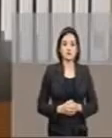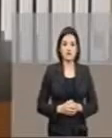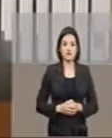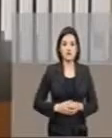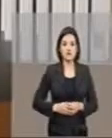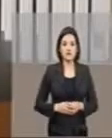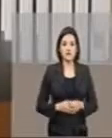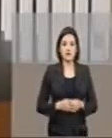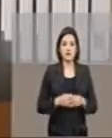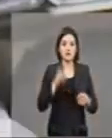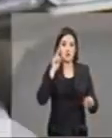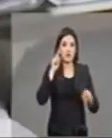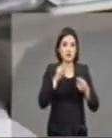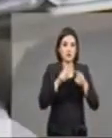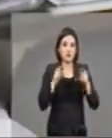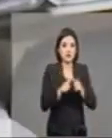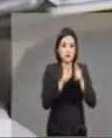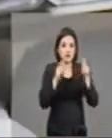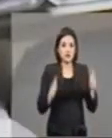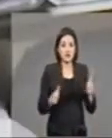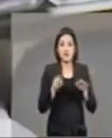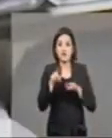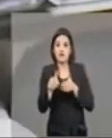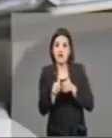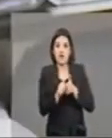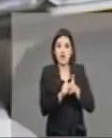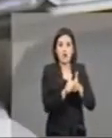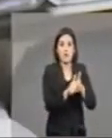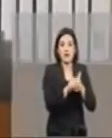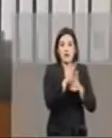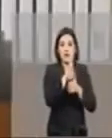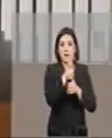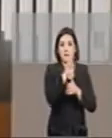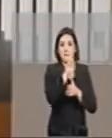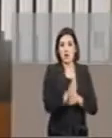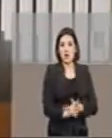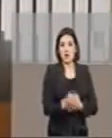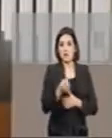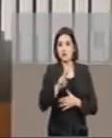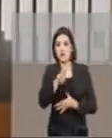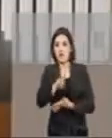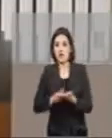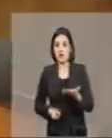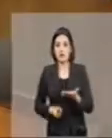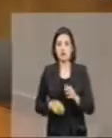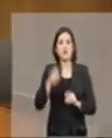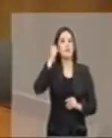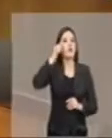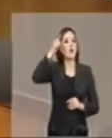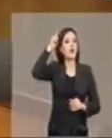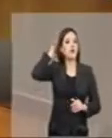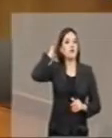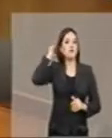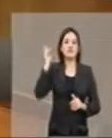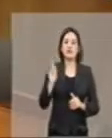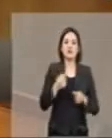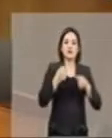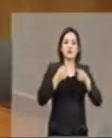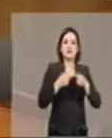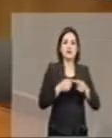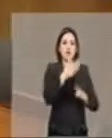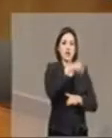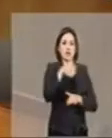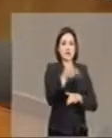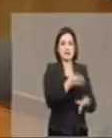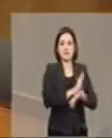extensão. Sim. Acompanhar o relator, seja... ministro Barroso. Não, porque o ministro Alexandre invalida todas as provas. O ministro Luiz Fux, tal como eu e o